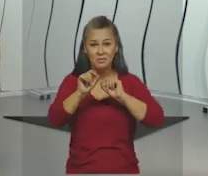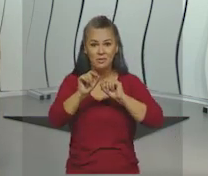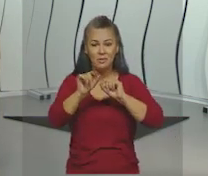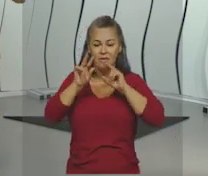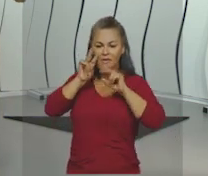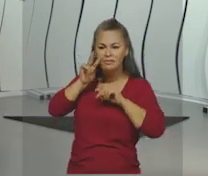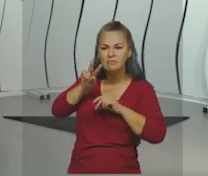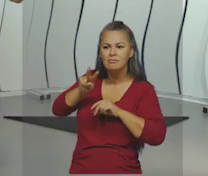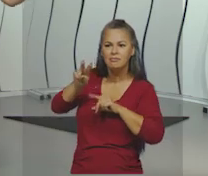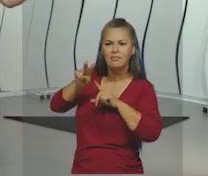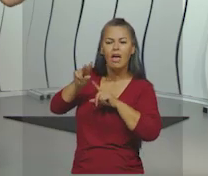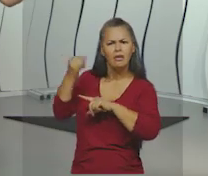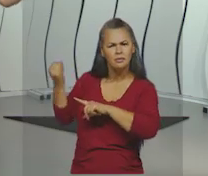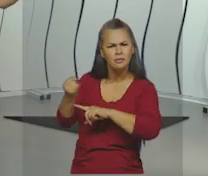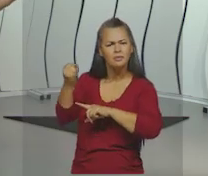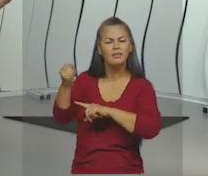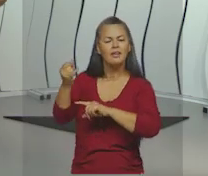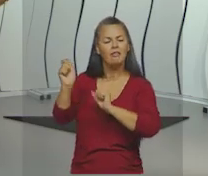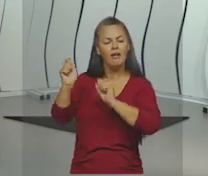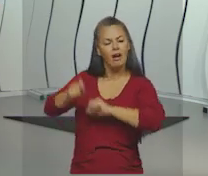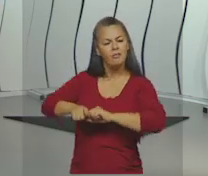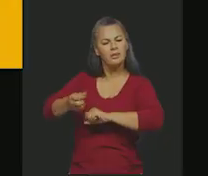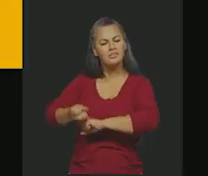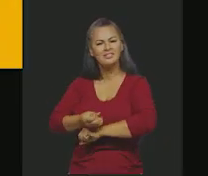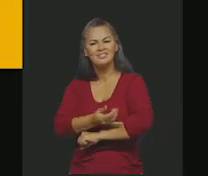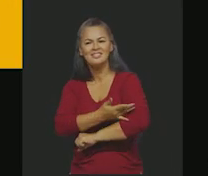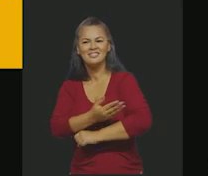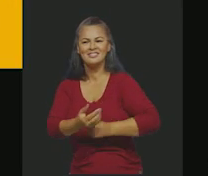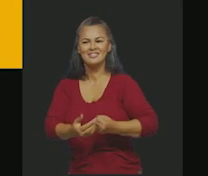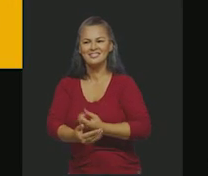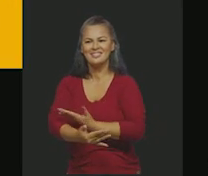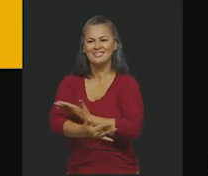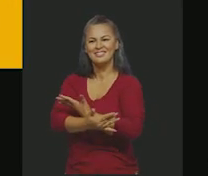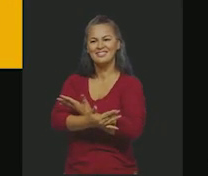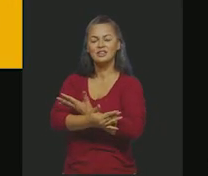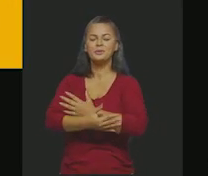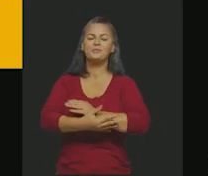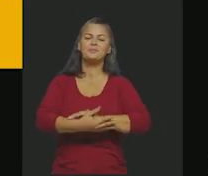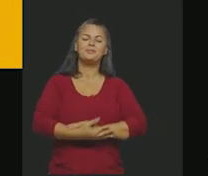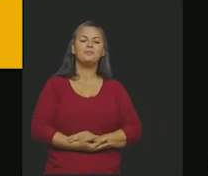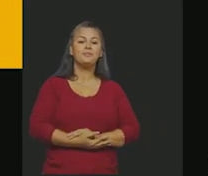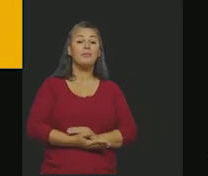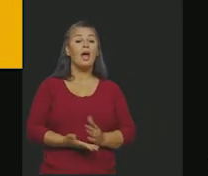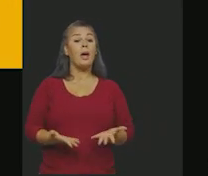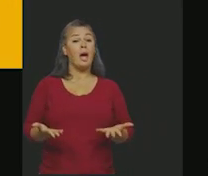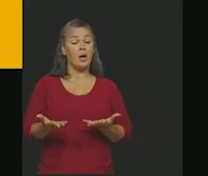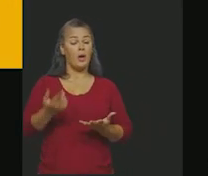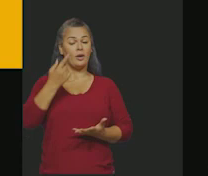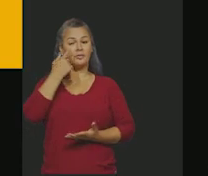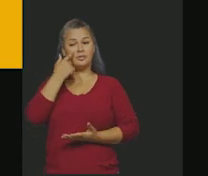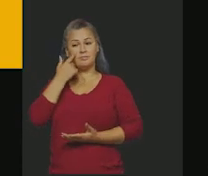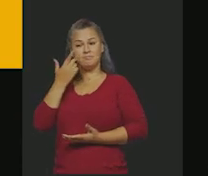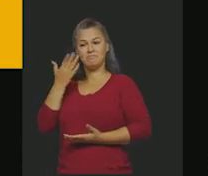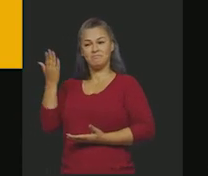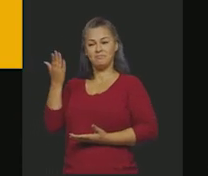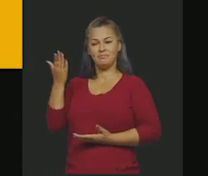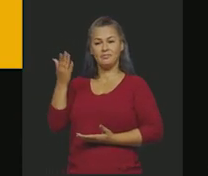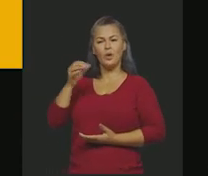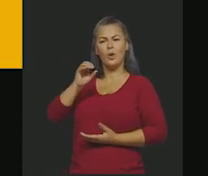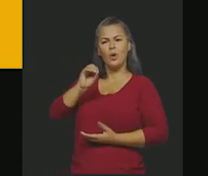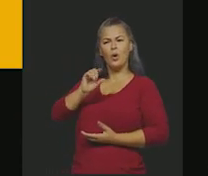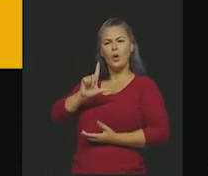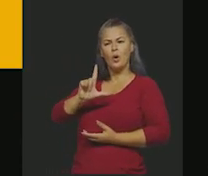e que traz bastante emoção, tá? Ok? Então vamos lá. O olho humano. Qual